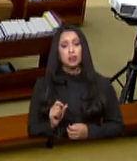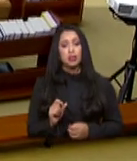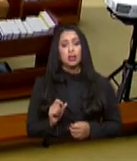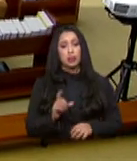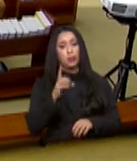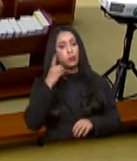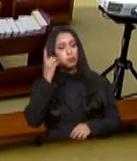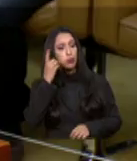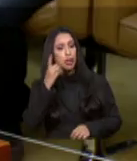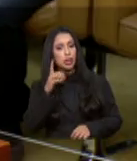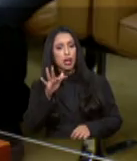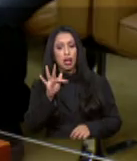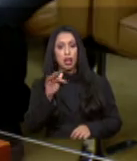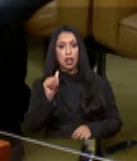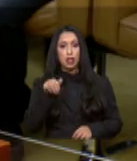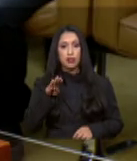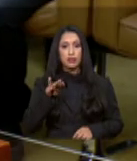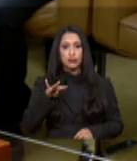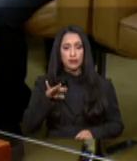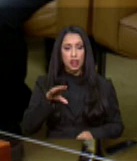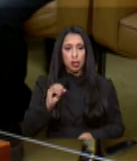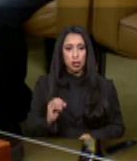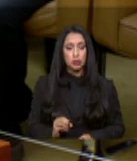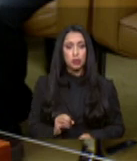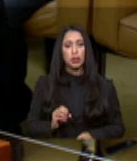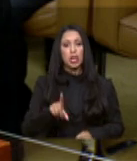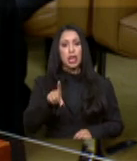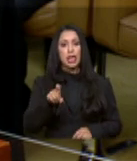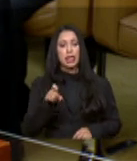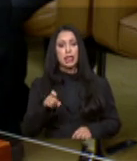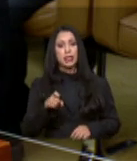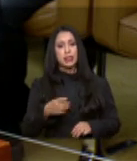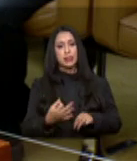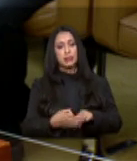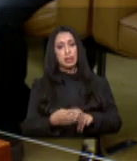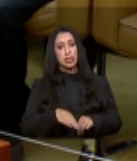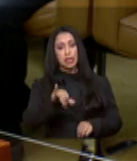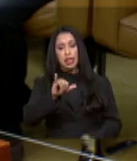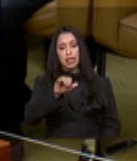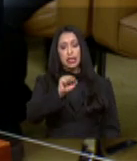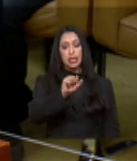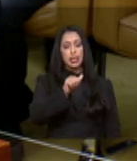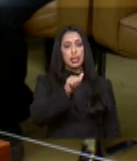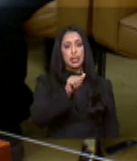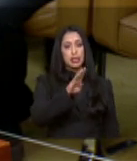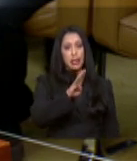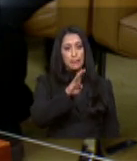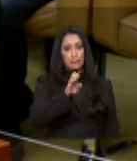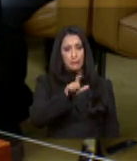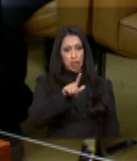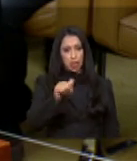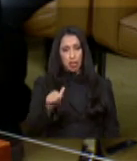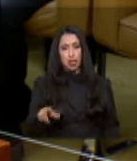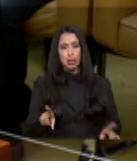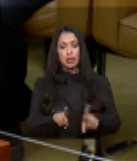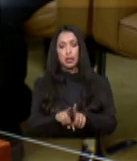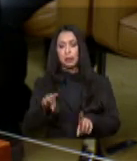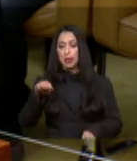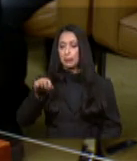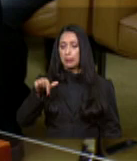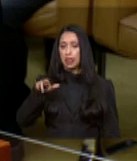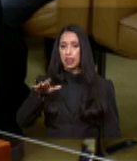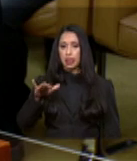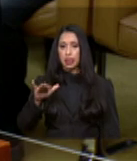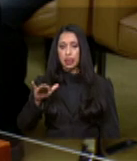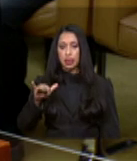Fábio. Cumprimentar a ex-ministra Isabela e a ex-ministra Marina Silva, que não pôde estar aqui hoje, que junto com 9 ex-ministros de